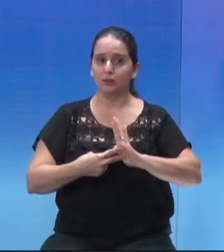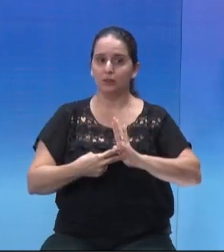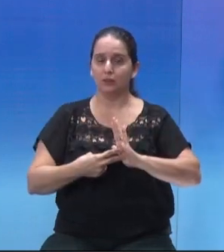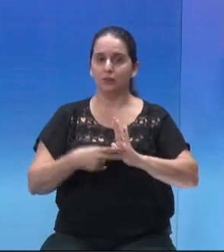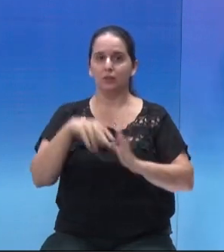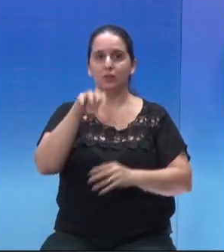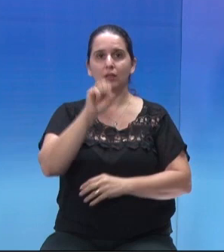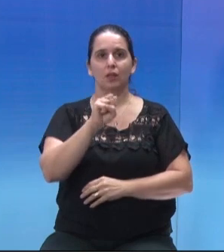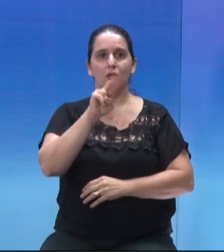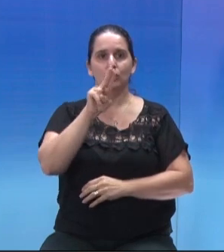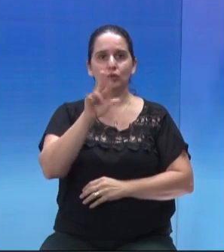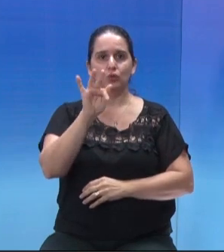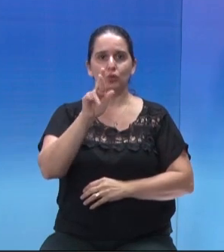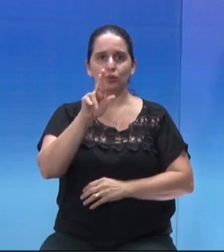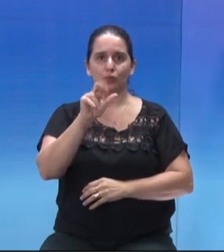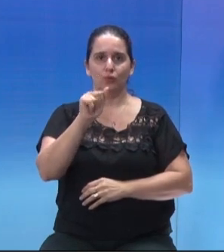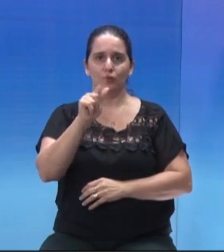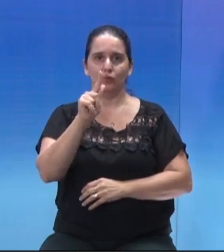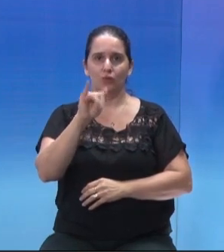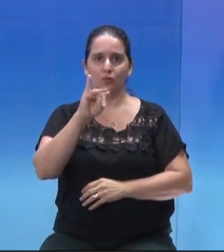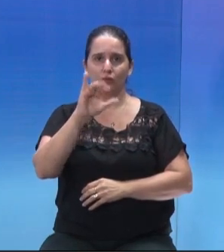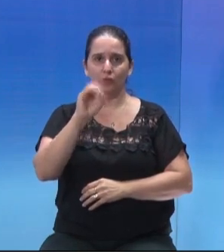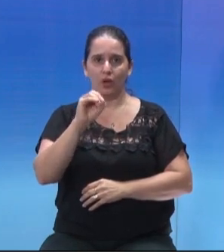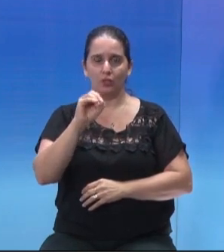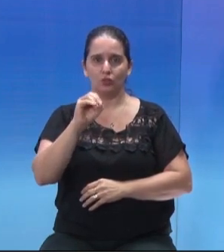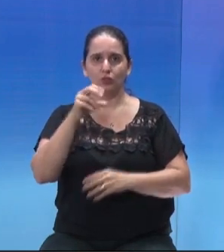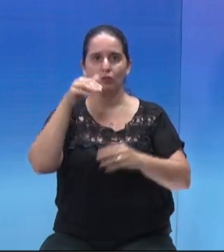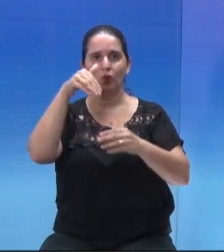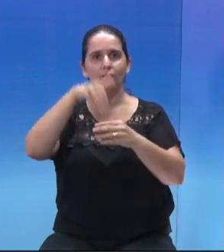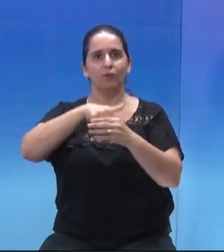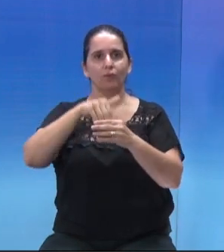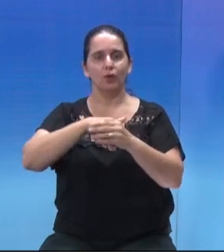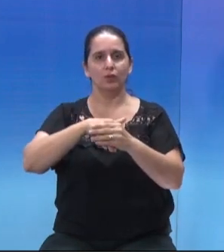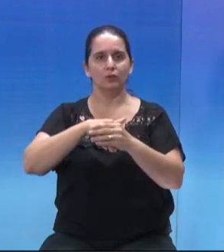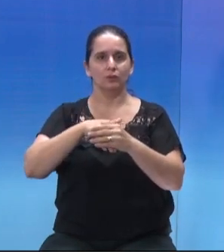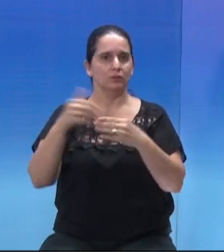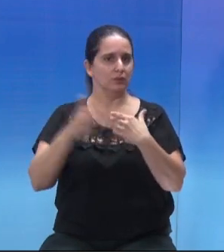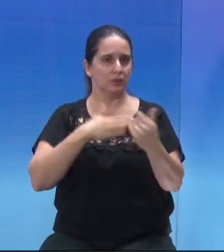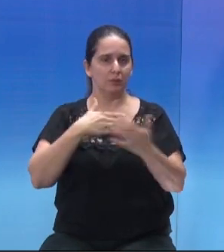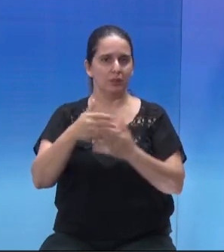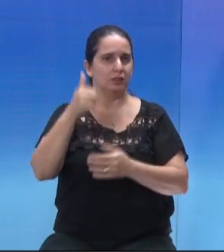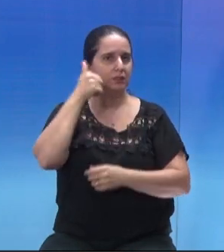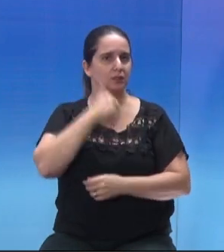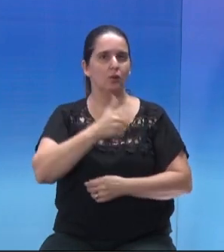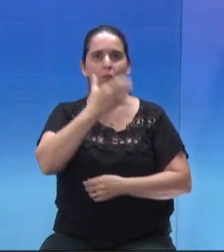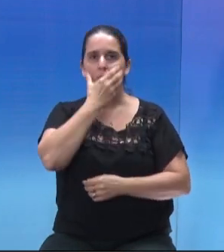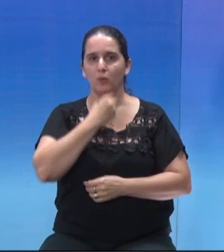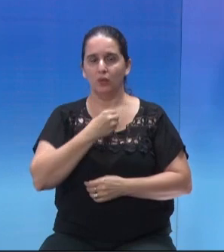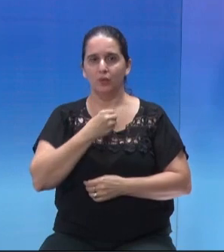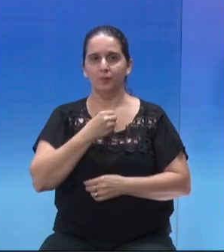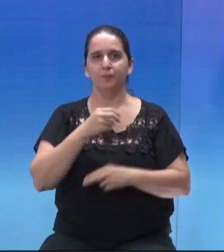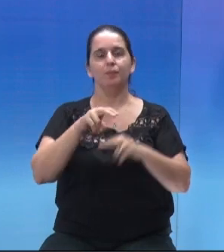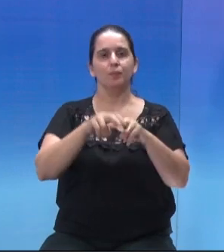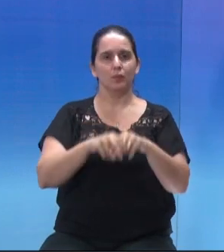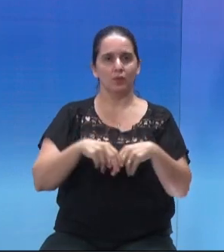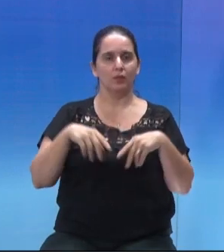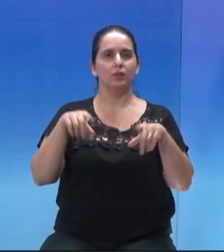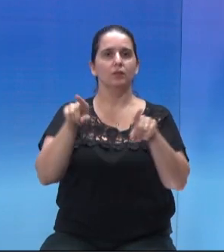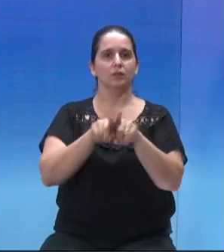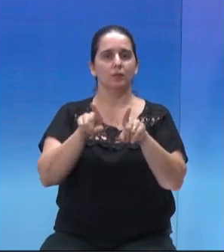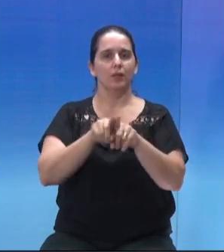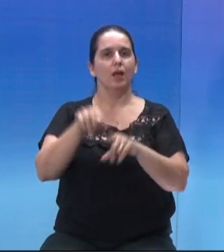voto. Sufrágio universal, voto para todos, independente do gênero, feminino ou masculino. Então as mulheres,